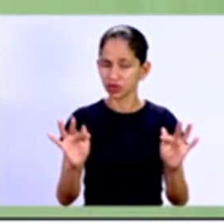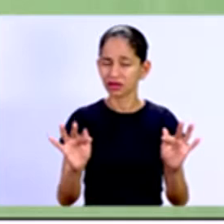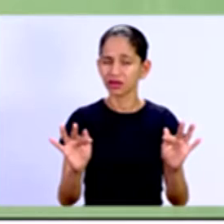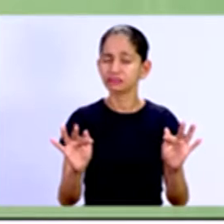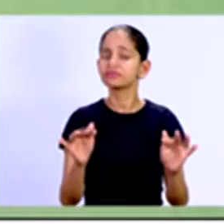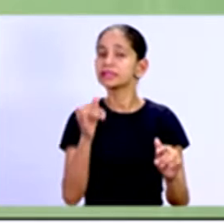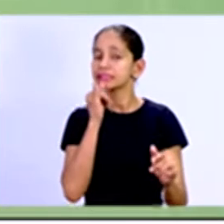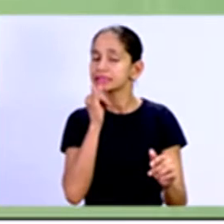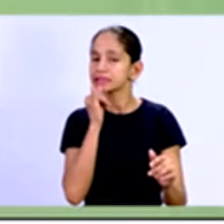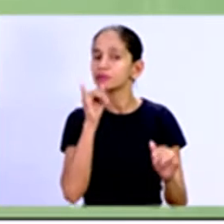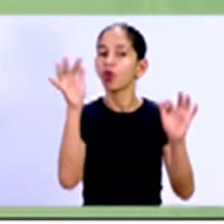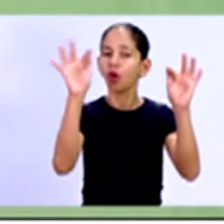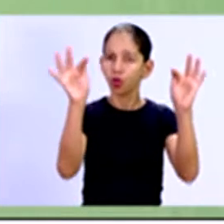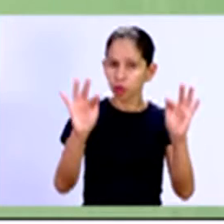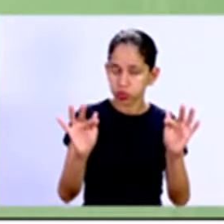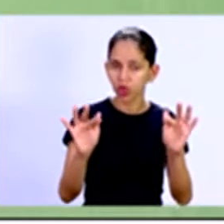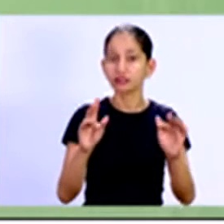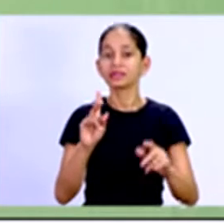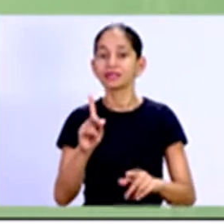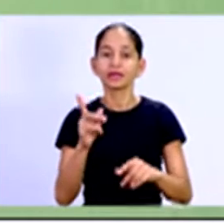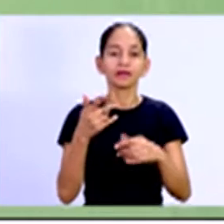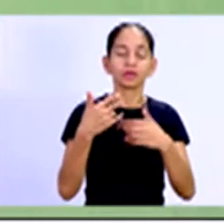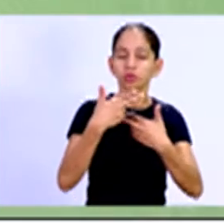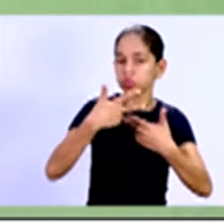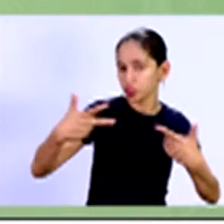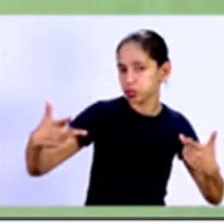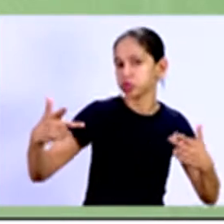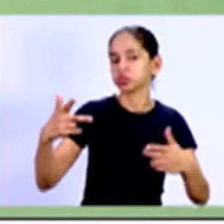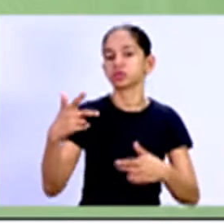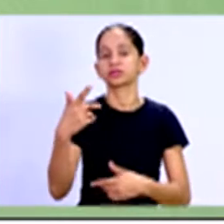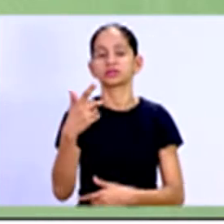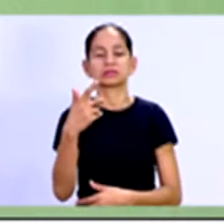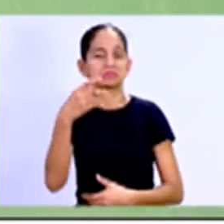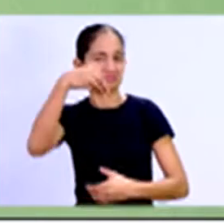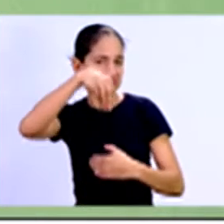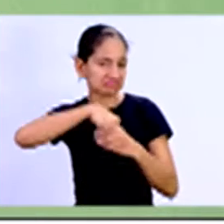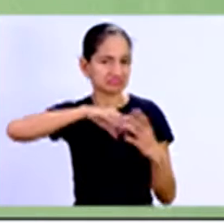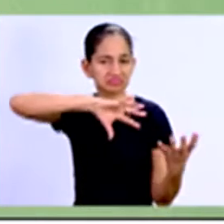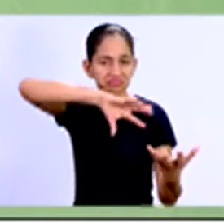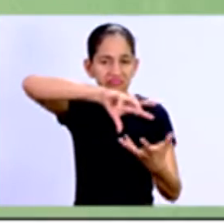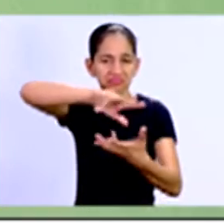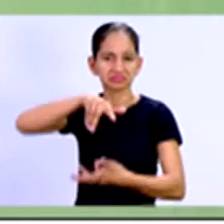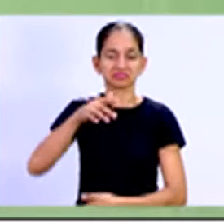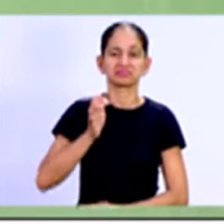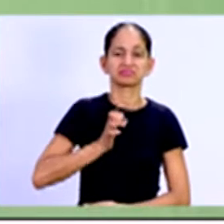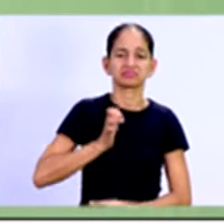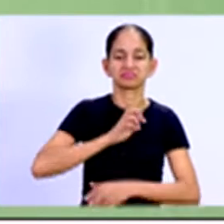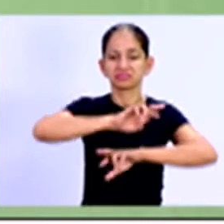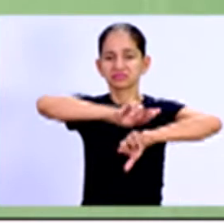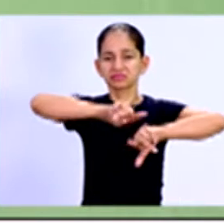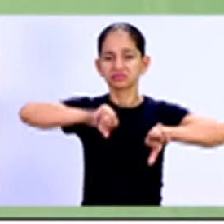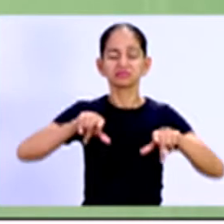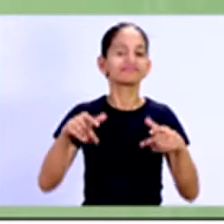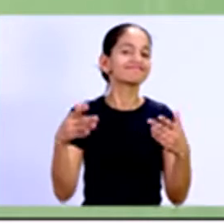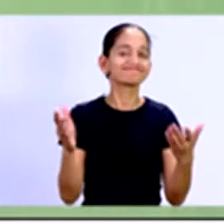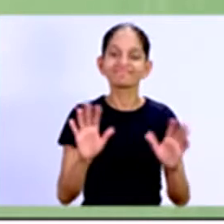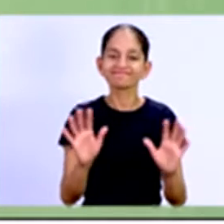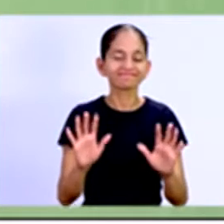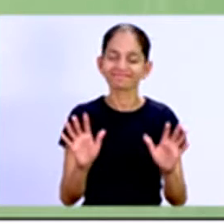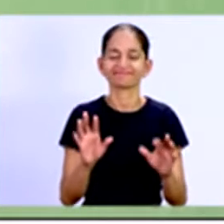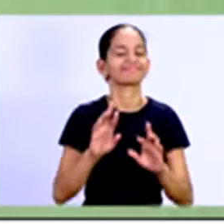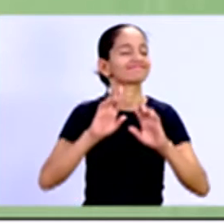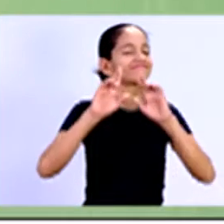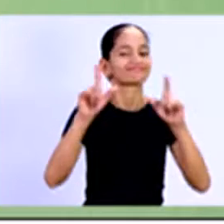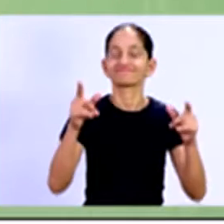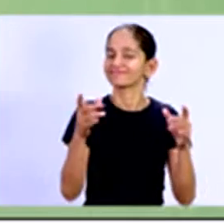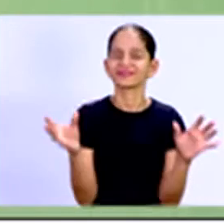está relacionada aos prazeres ou riquezas, né? A felicidade para o homem, para o conceito de Aristóteles,